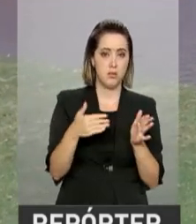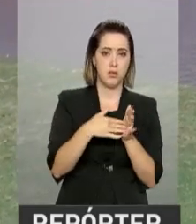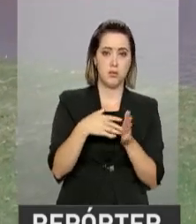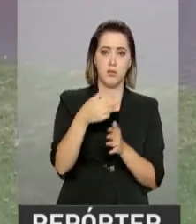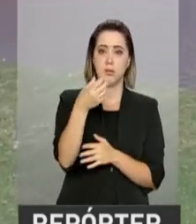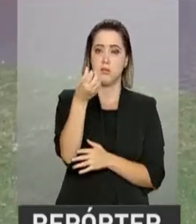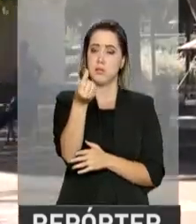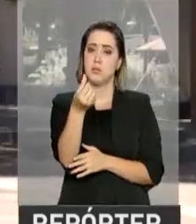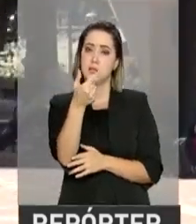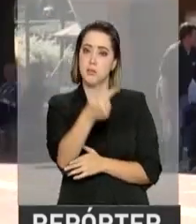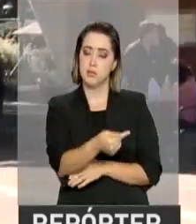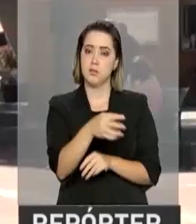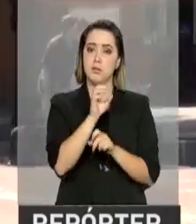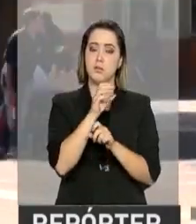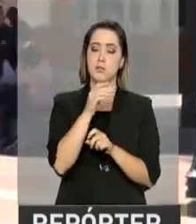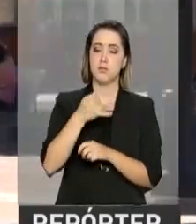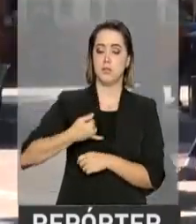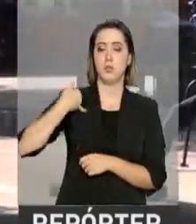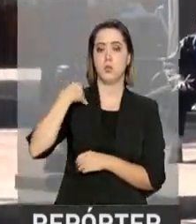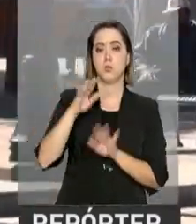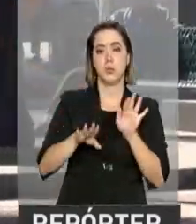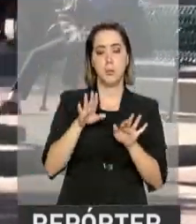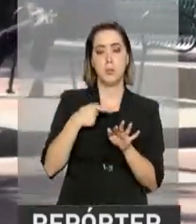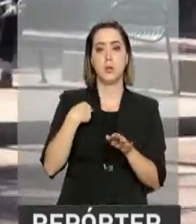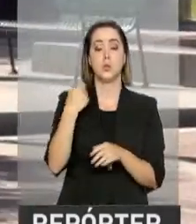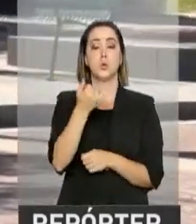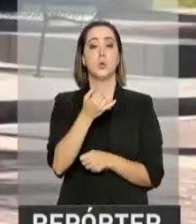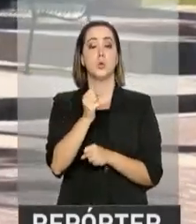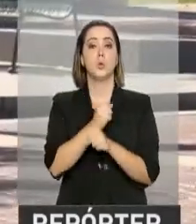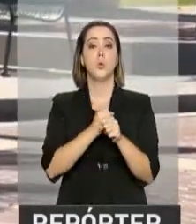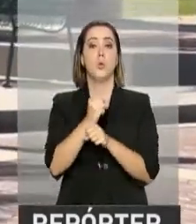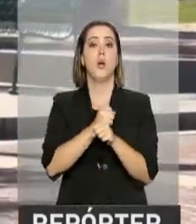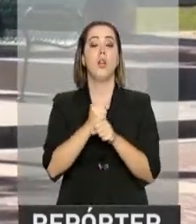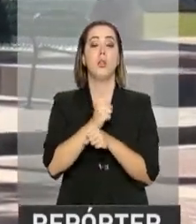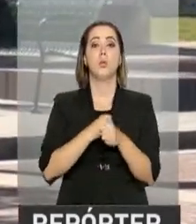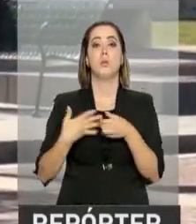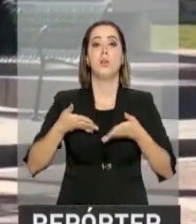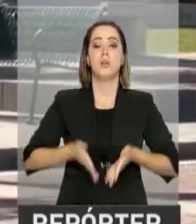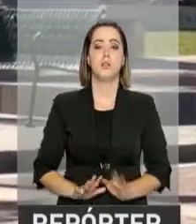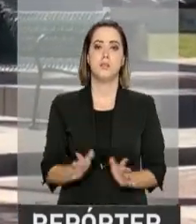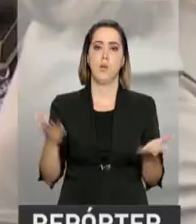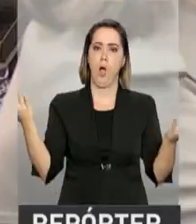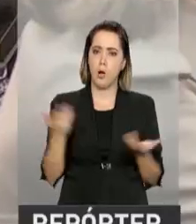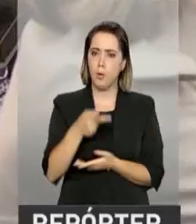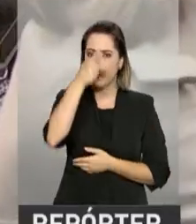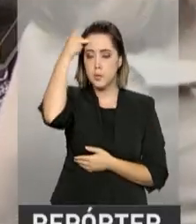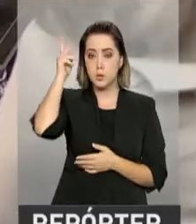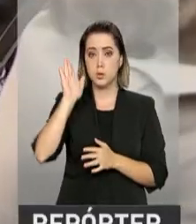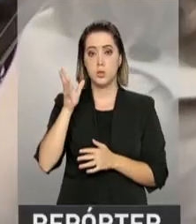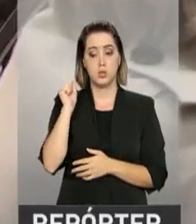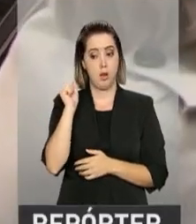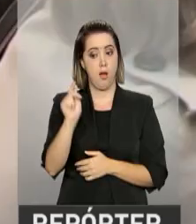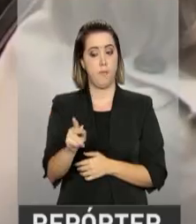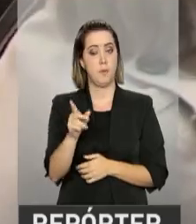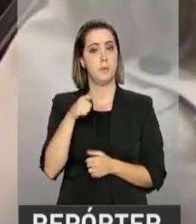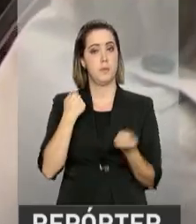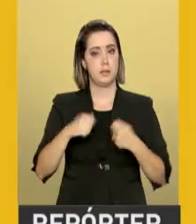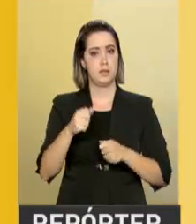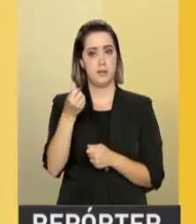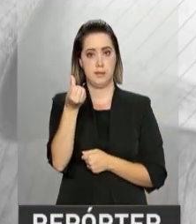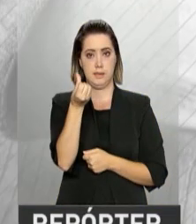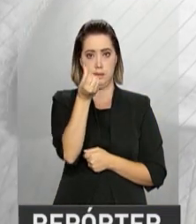67 anos, dependendo do ano em que nasceram. Quem está parando de trabalhar agora, por exemplo, deve ter 66